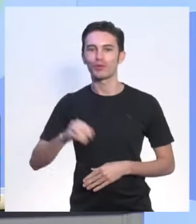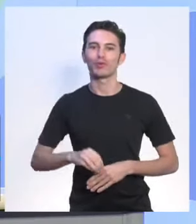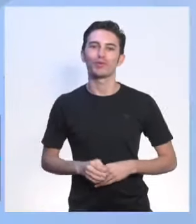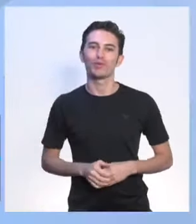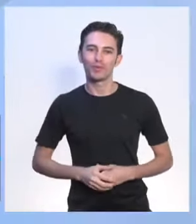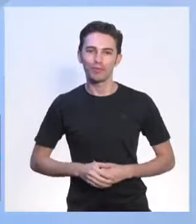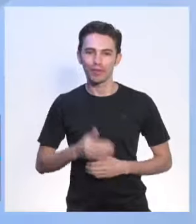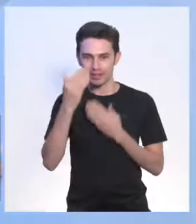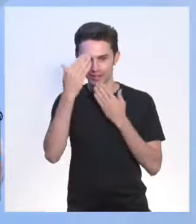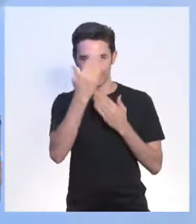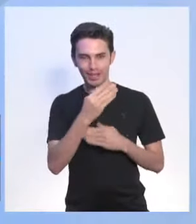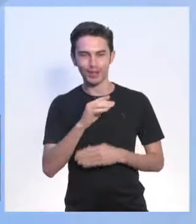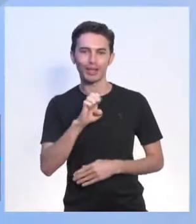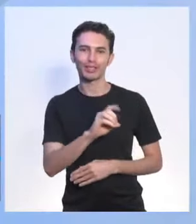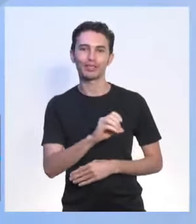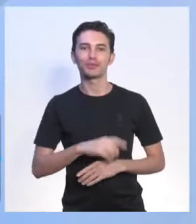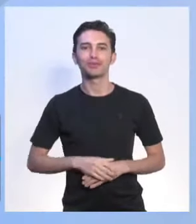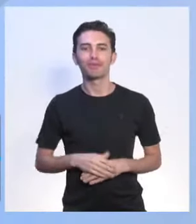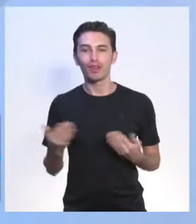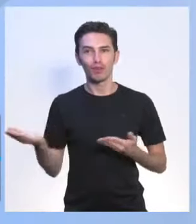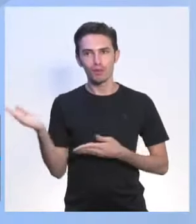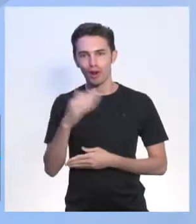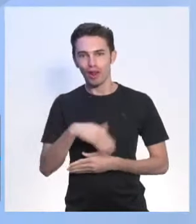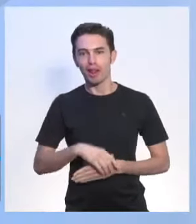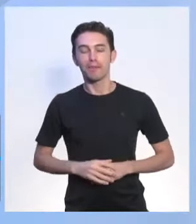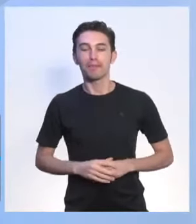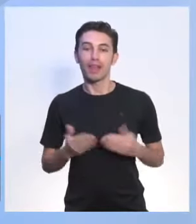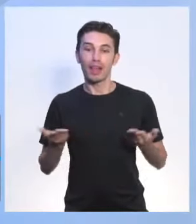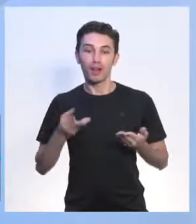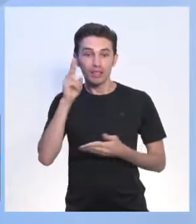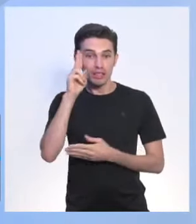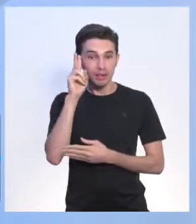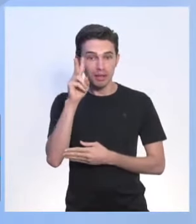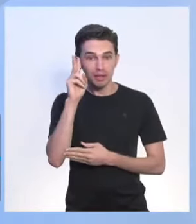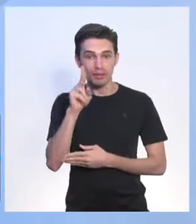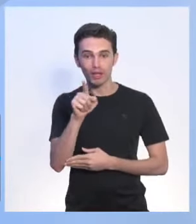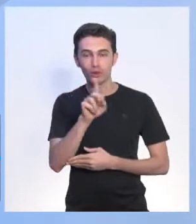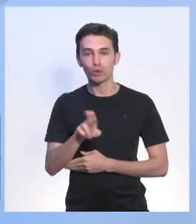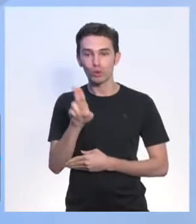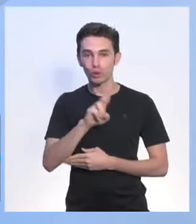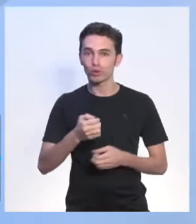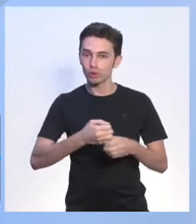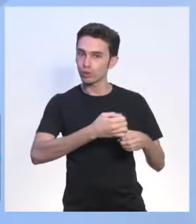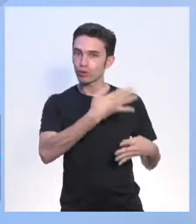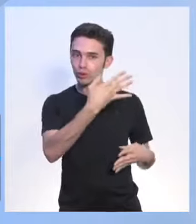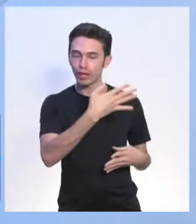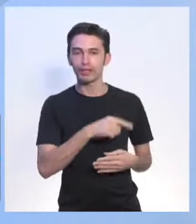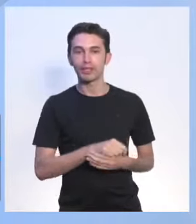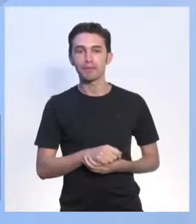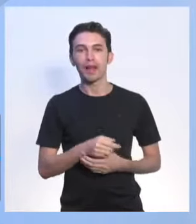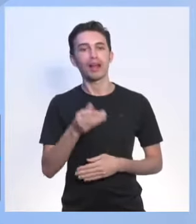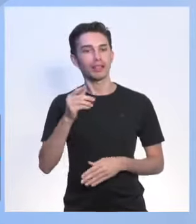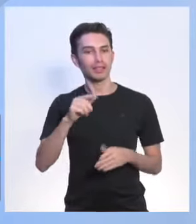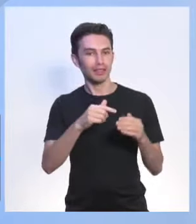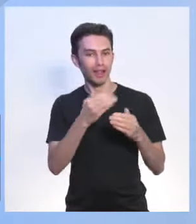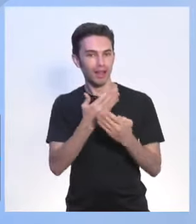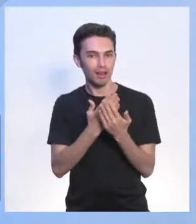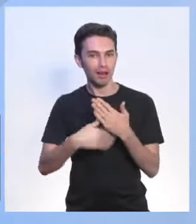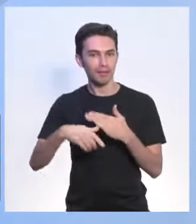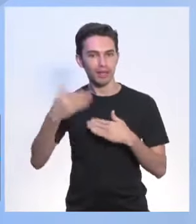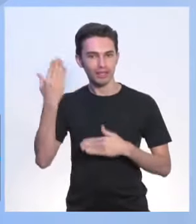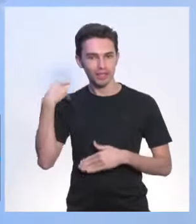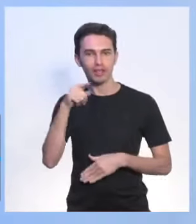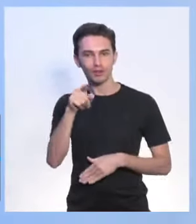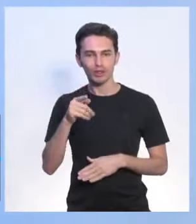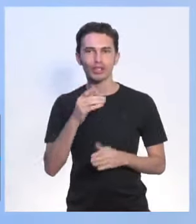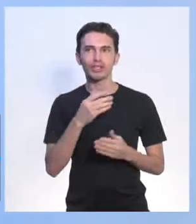Thank you, Ed. Então, vamos lá para a nossa aula. Sempre lembrando aí do uso do chat, que vocês, aula passada, participaram bastante.